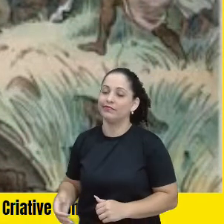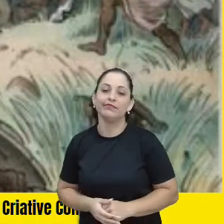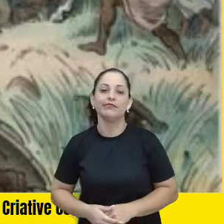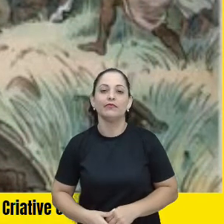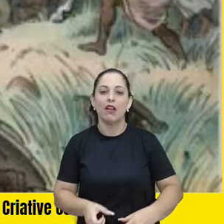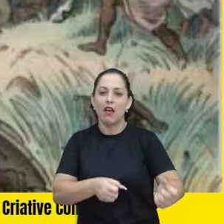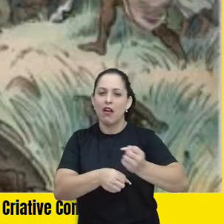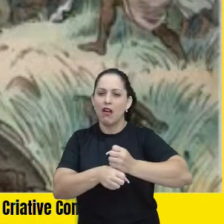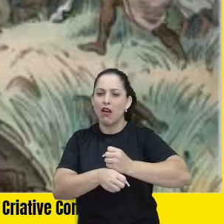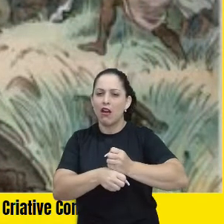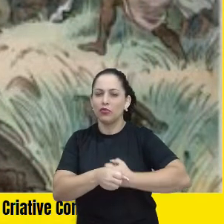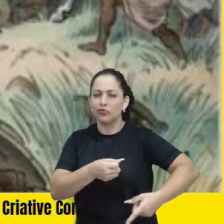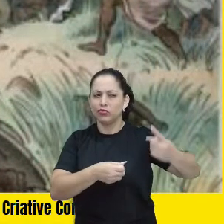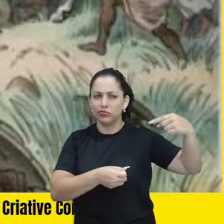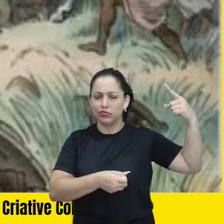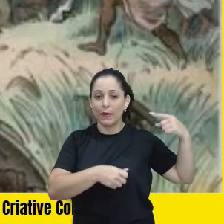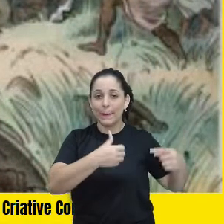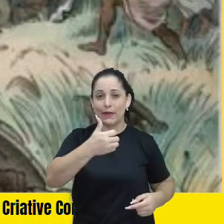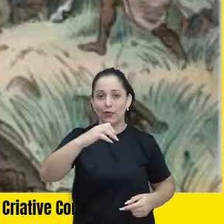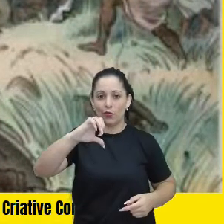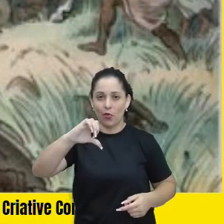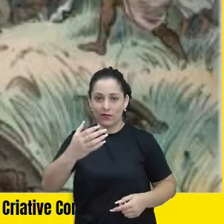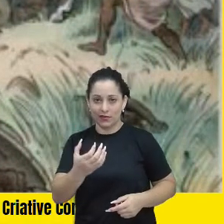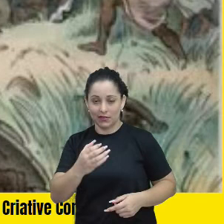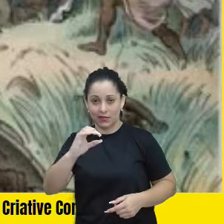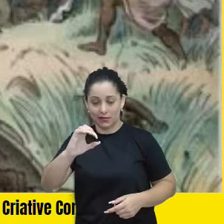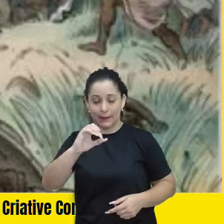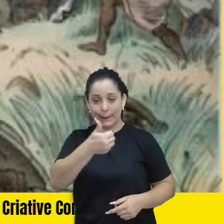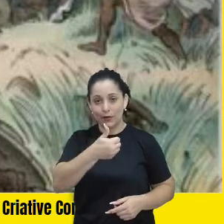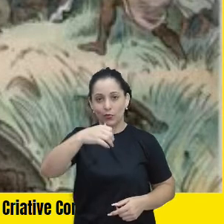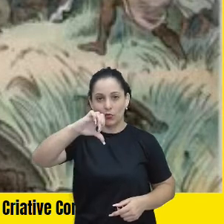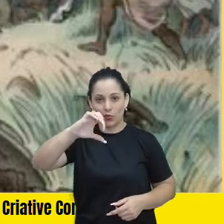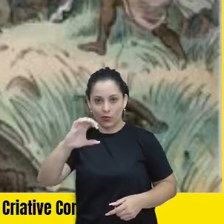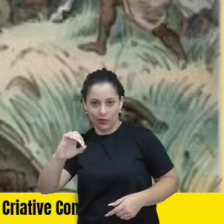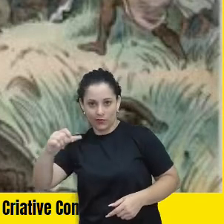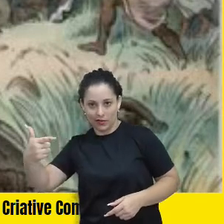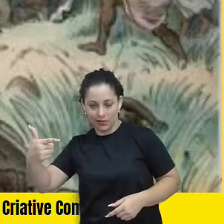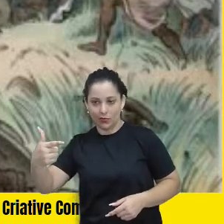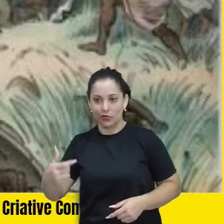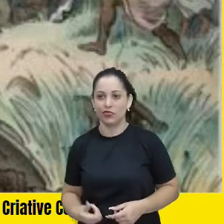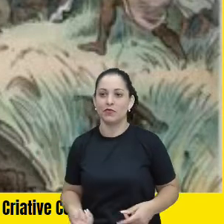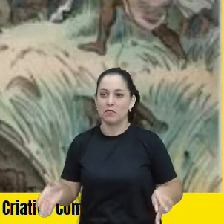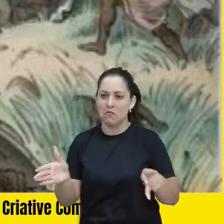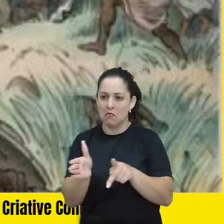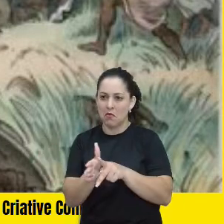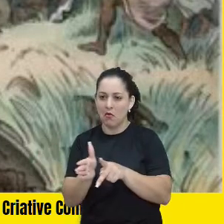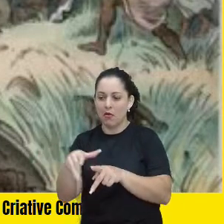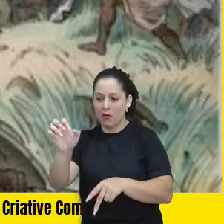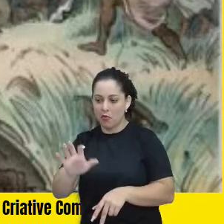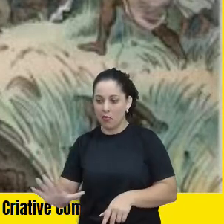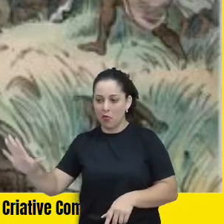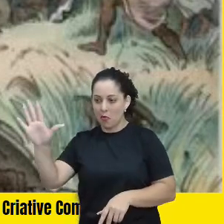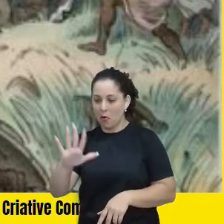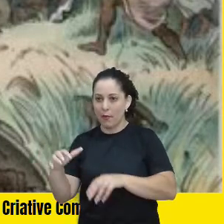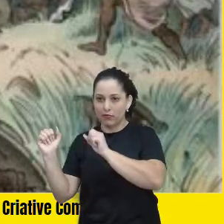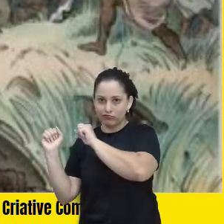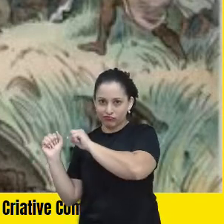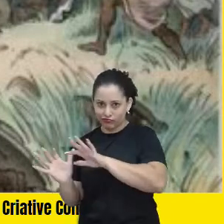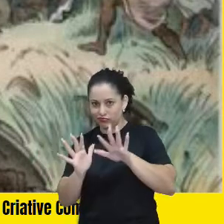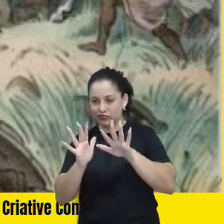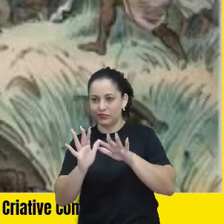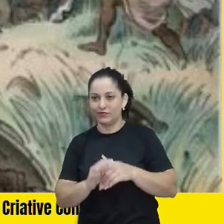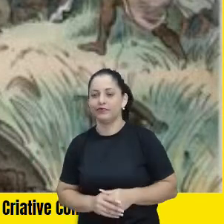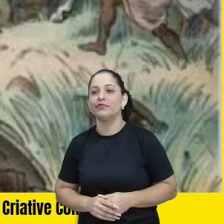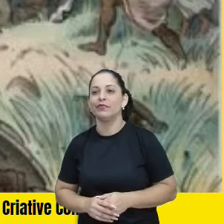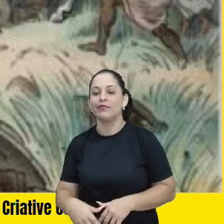de 1902, representando aqui os ideais da missão civilizatória europeia. Então, observem que do